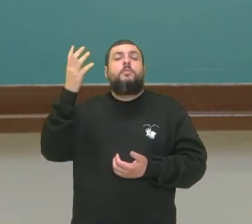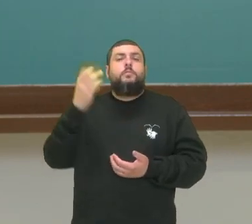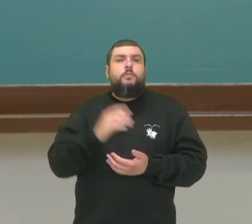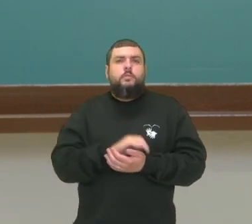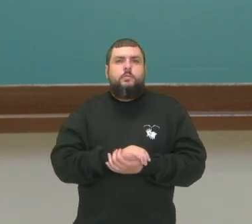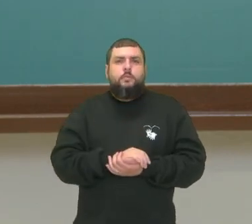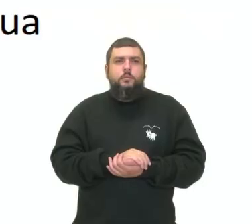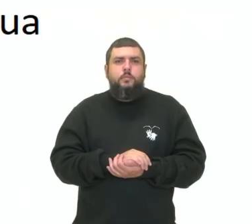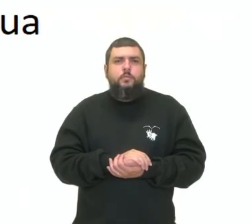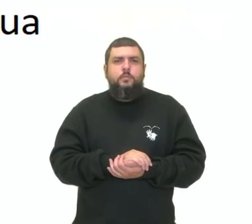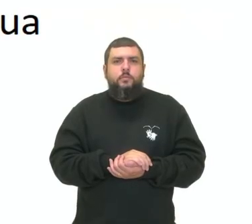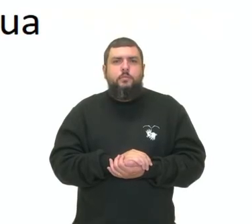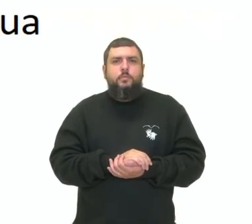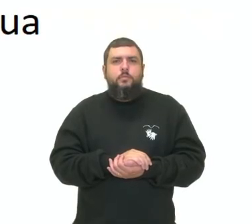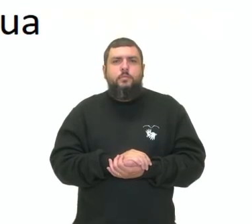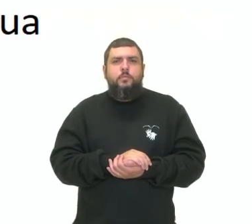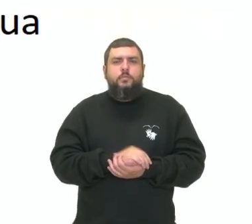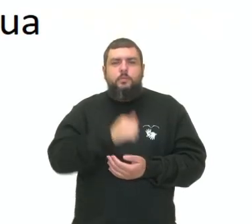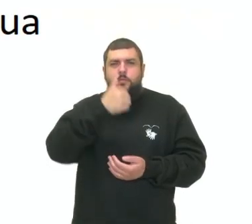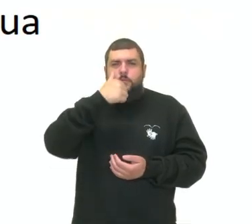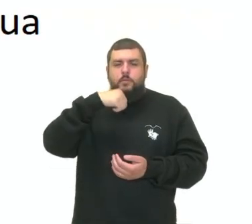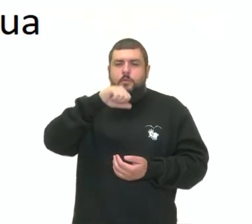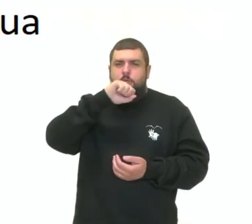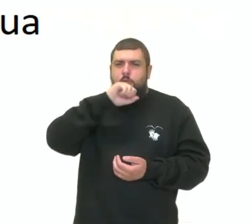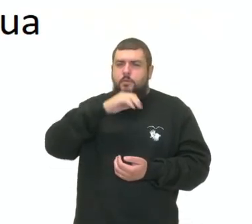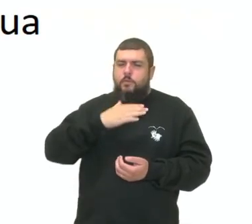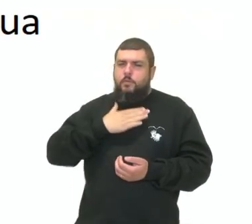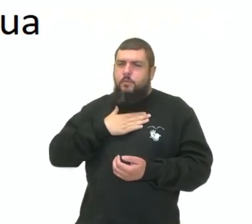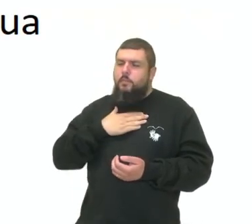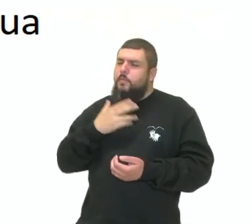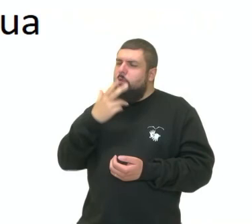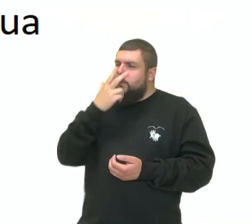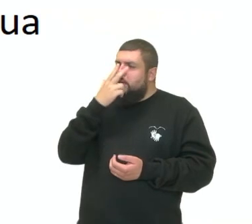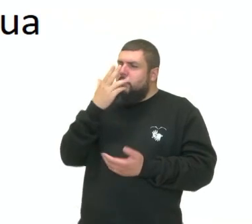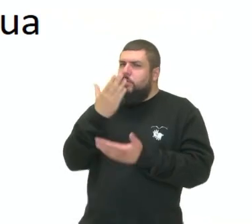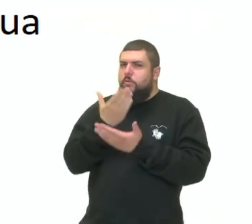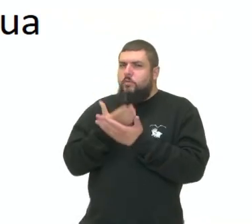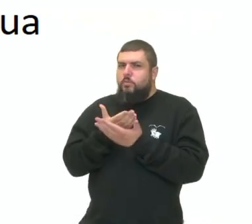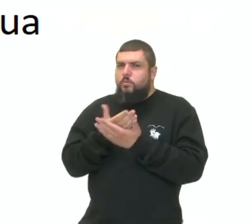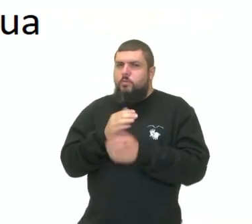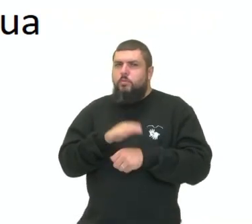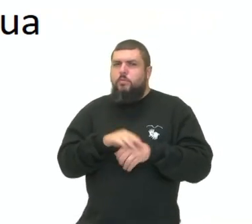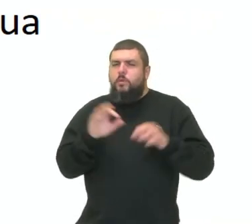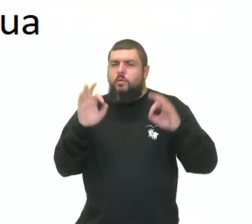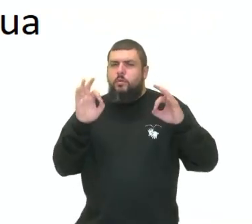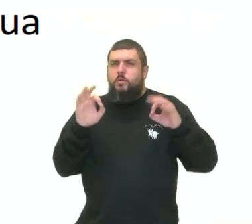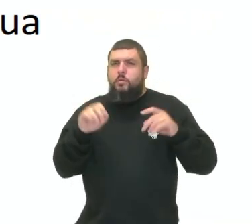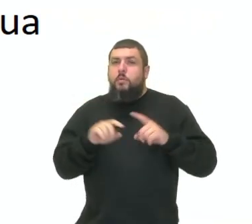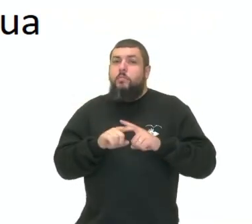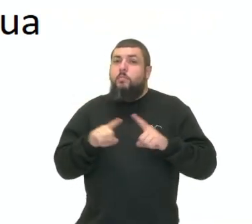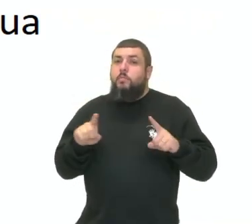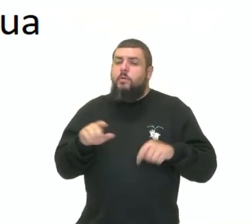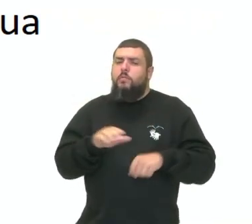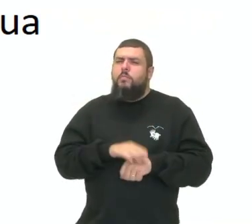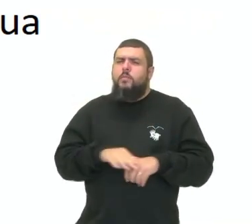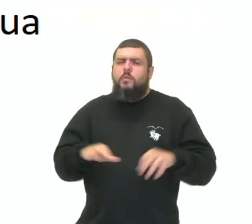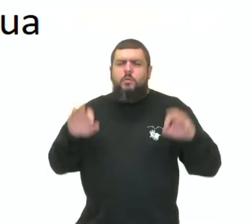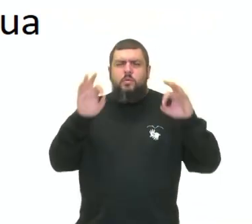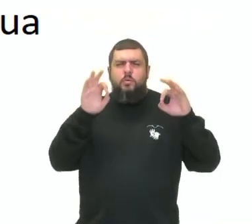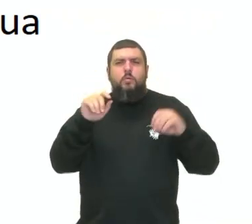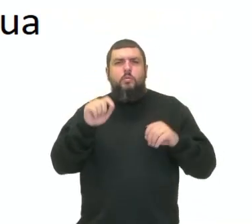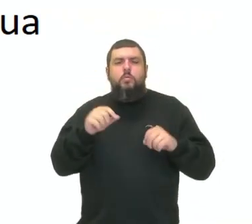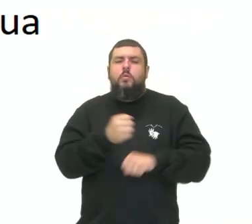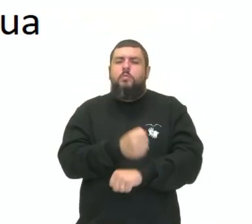Minha mãe achava isso tudo a coisa mais fina do mundo, não é? A coisa mais fina do mundo é o sentimento. Aquele dia